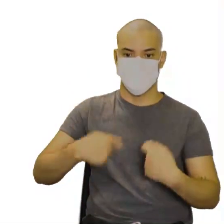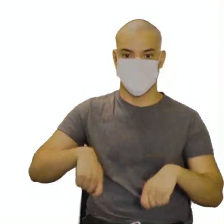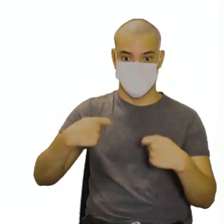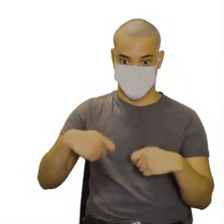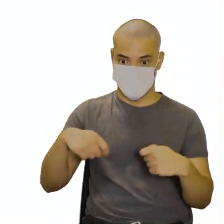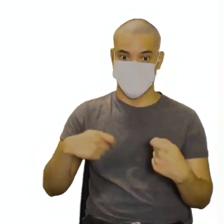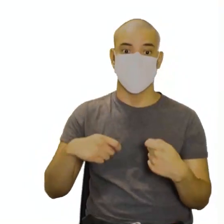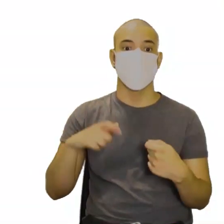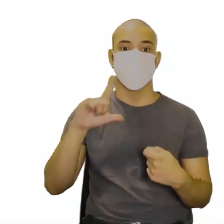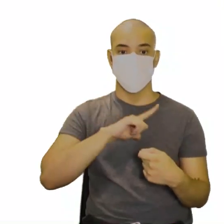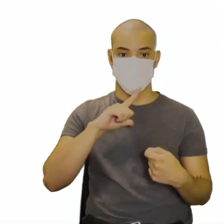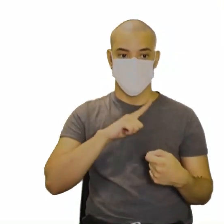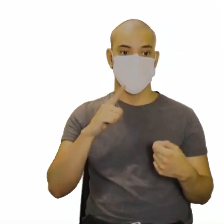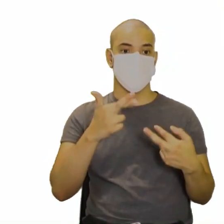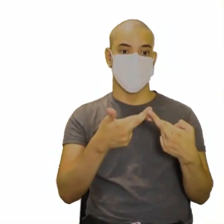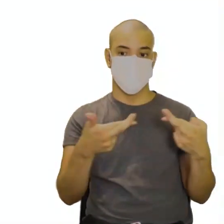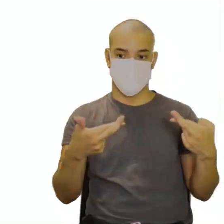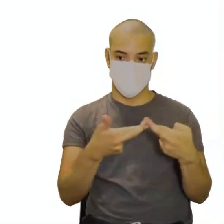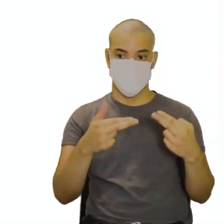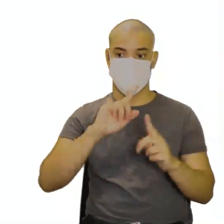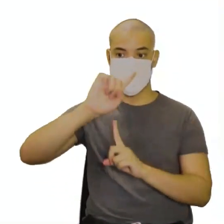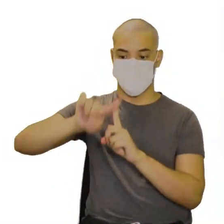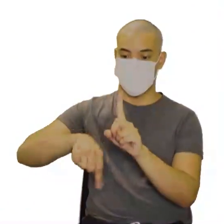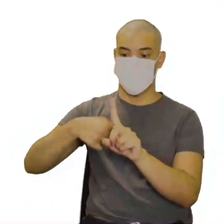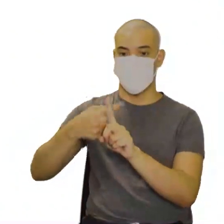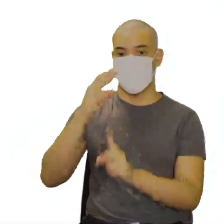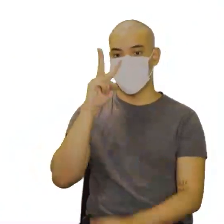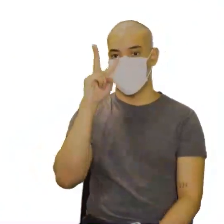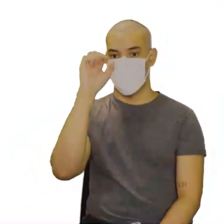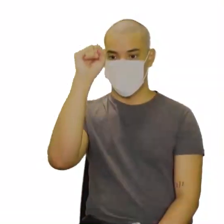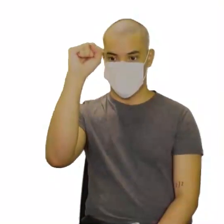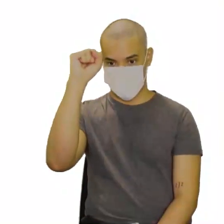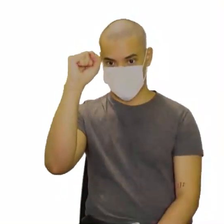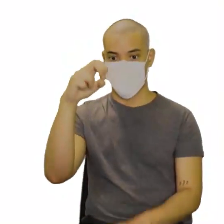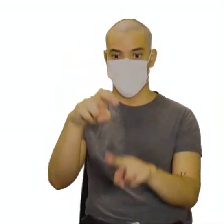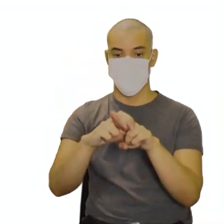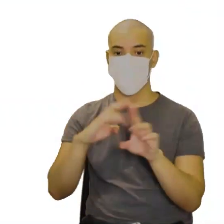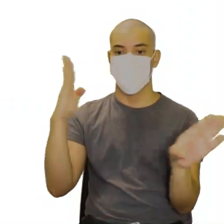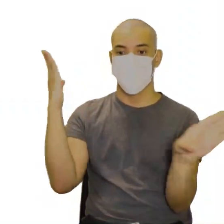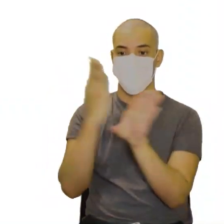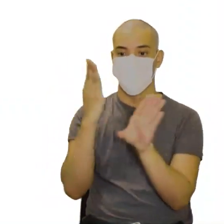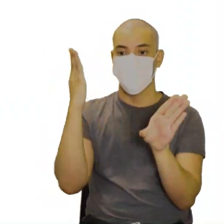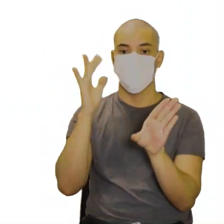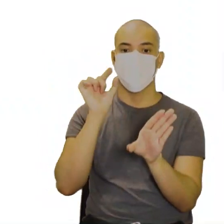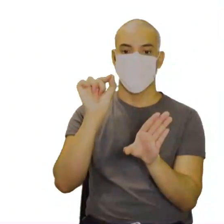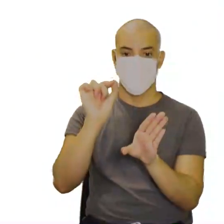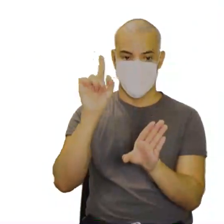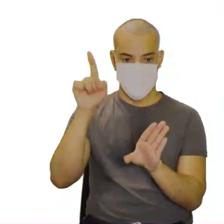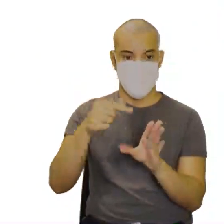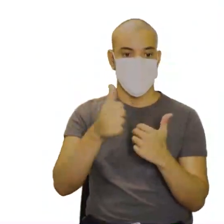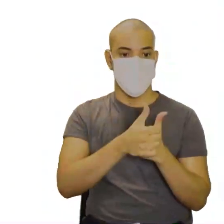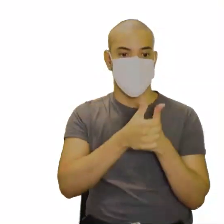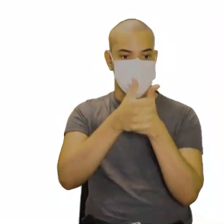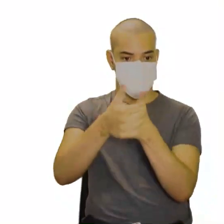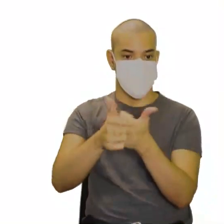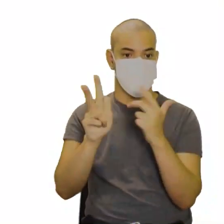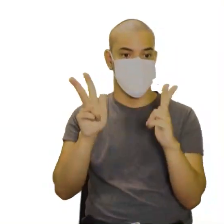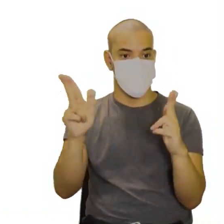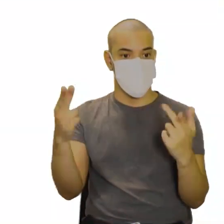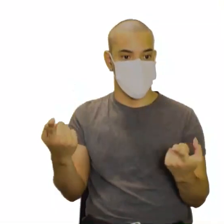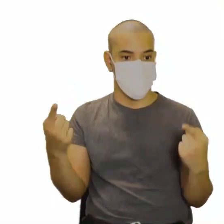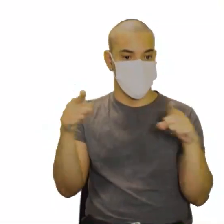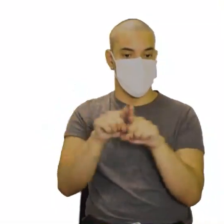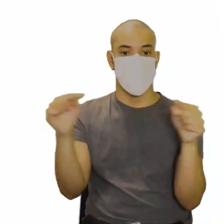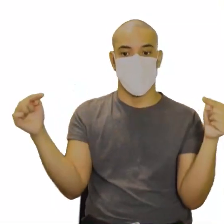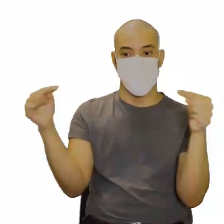resistência equivalente e também da força eletromotriz. Nesse caso, também é equivalente, ok? Mas,